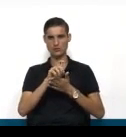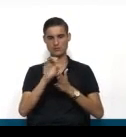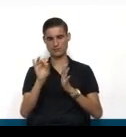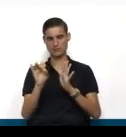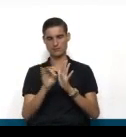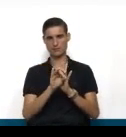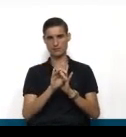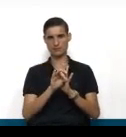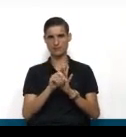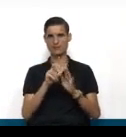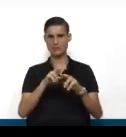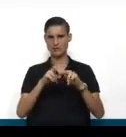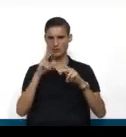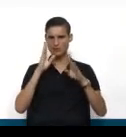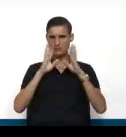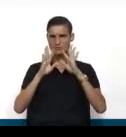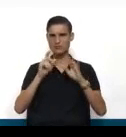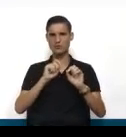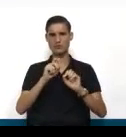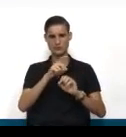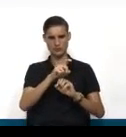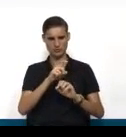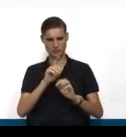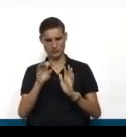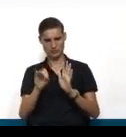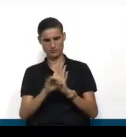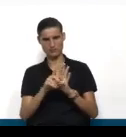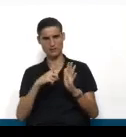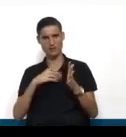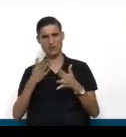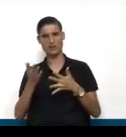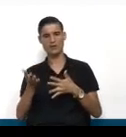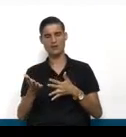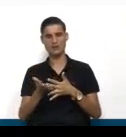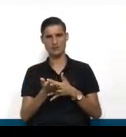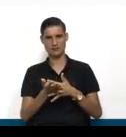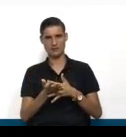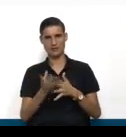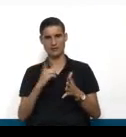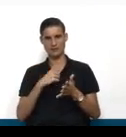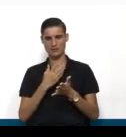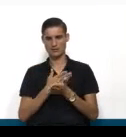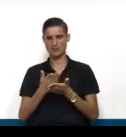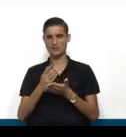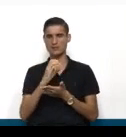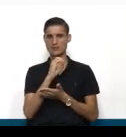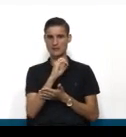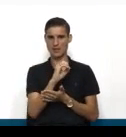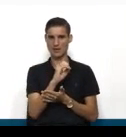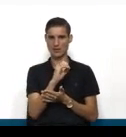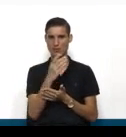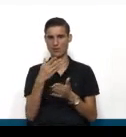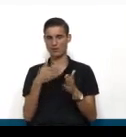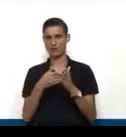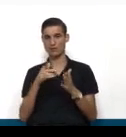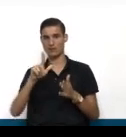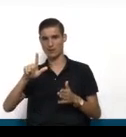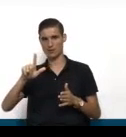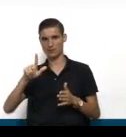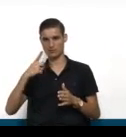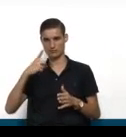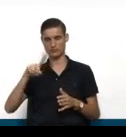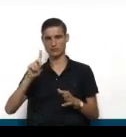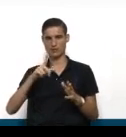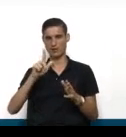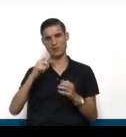pertencente. Então, vamos pensar o seguinte, esse x é pertencente a esse intervalo, que tem início em 0 e ele termina em L, lembrando que